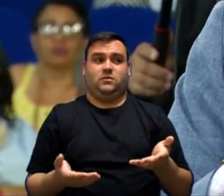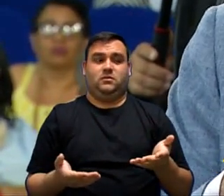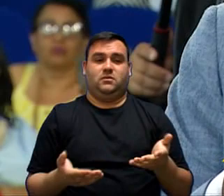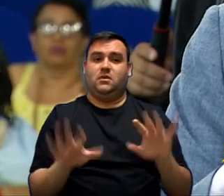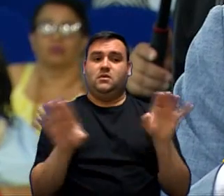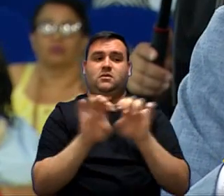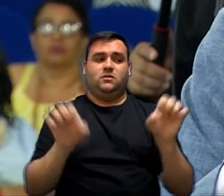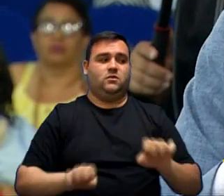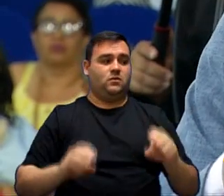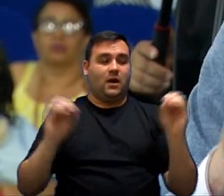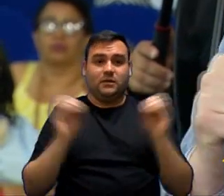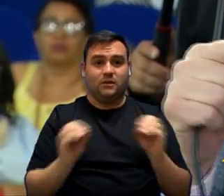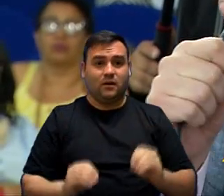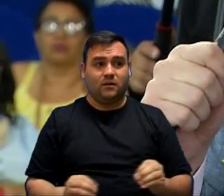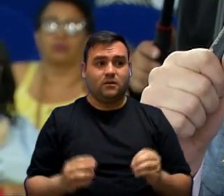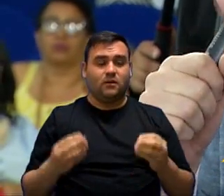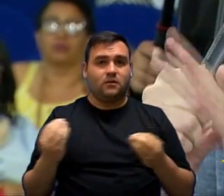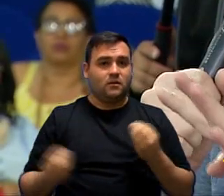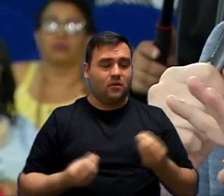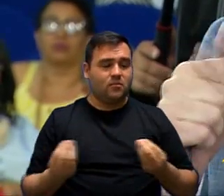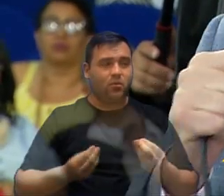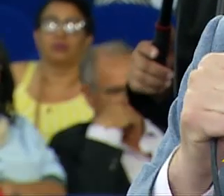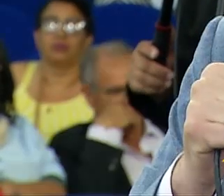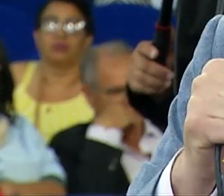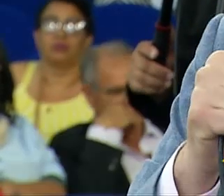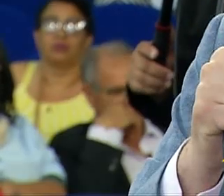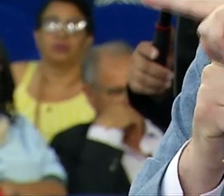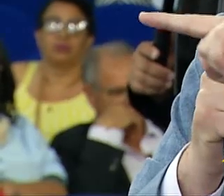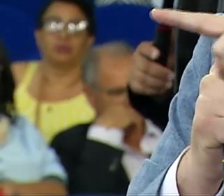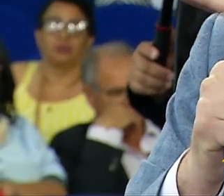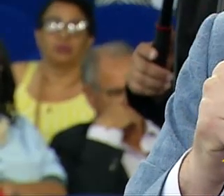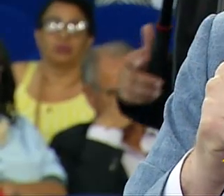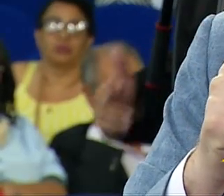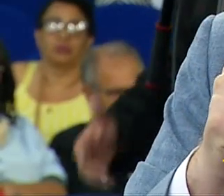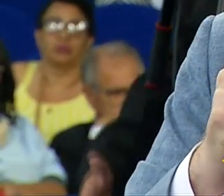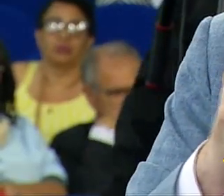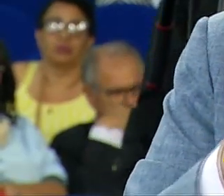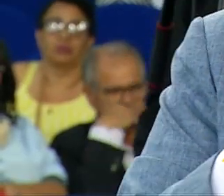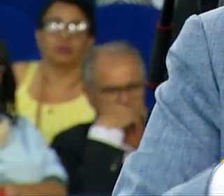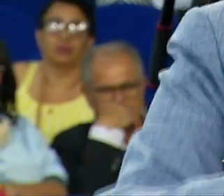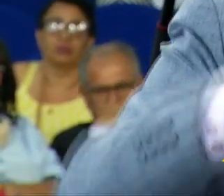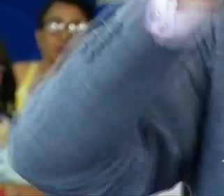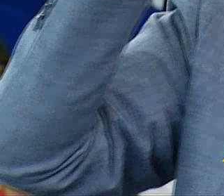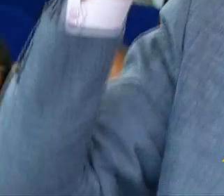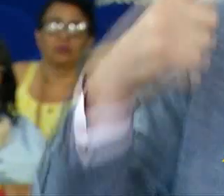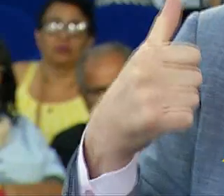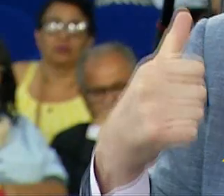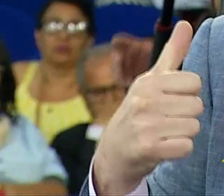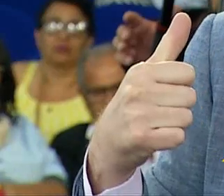sem estrutura nenhuma para poder trabalhar. Então, essa questão é em todas as residências. E assim,